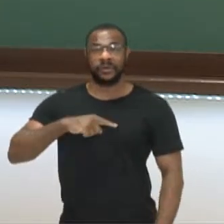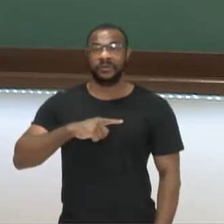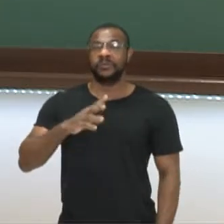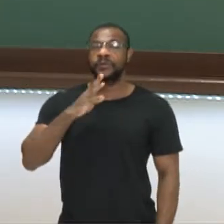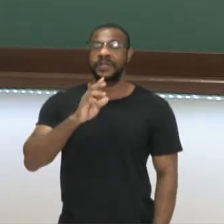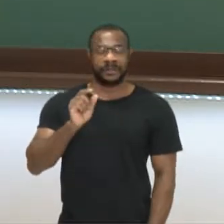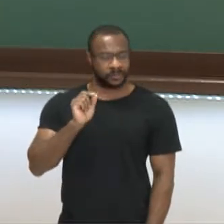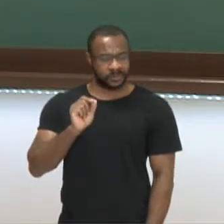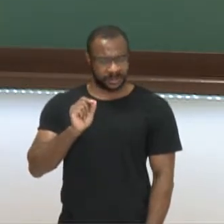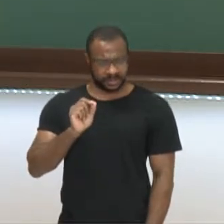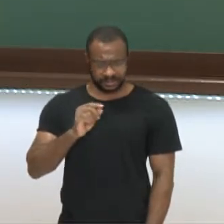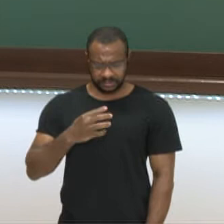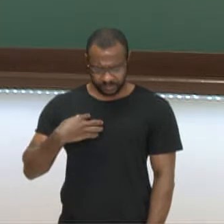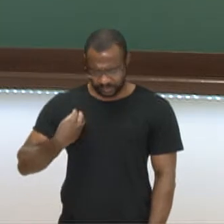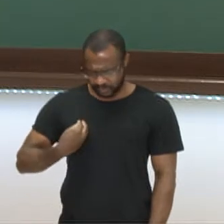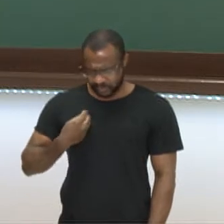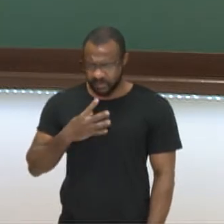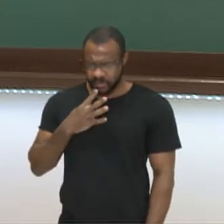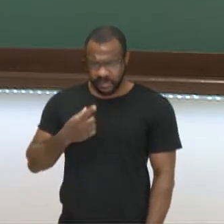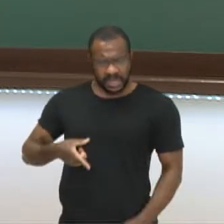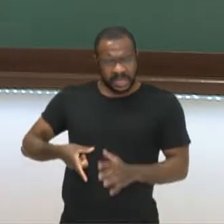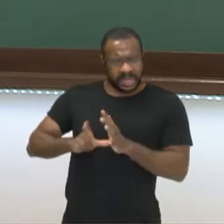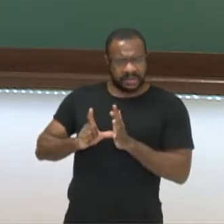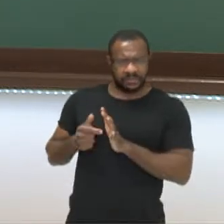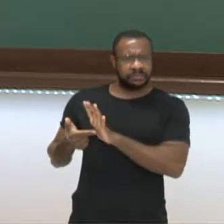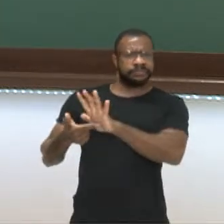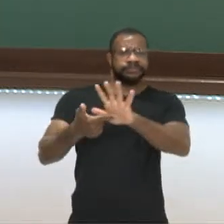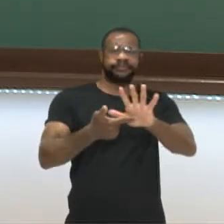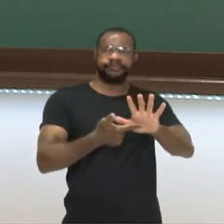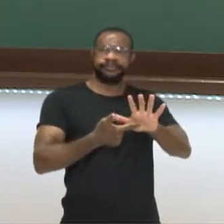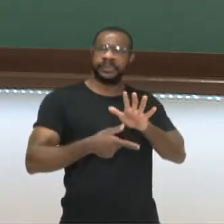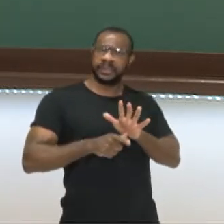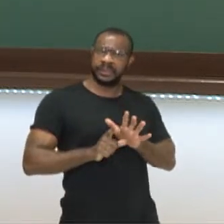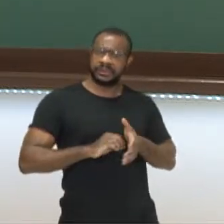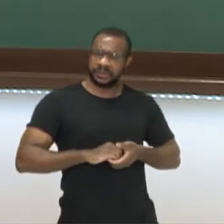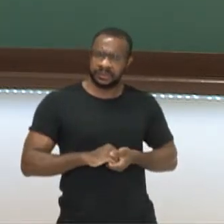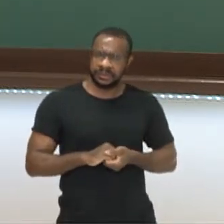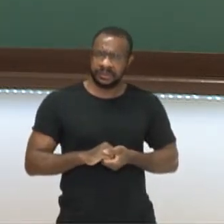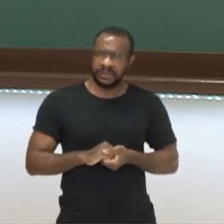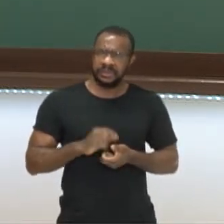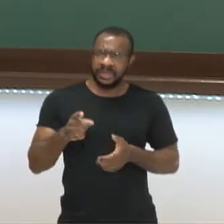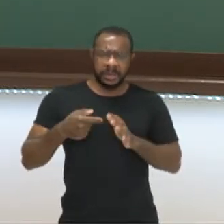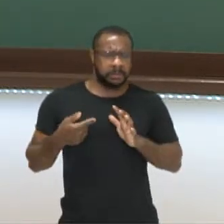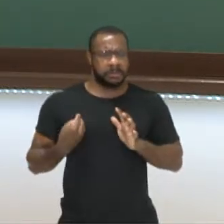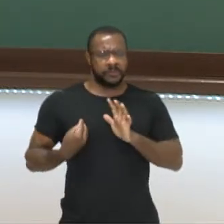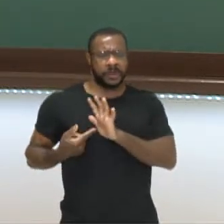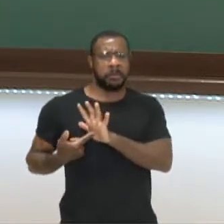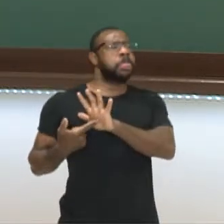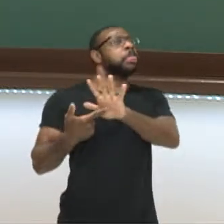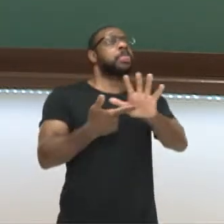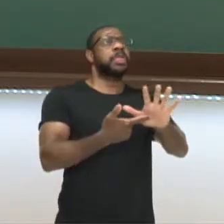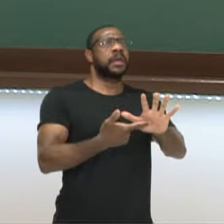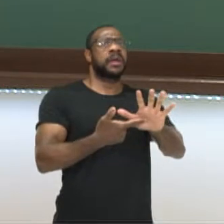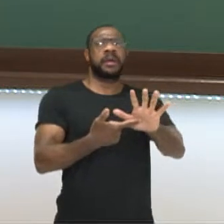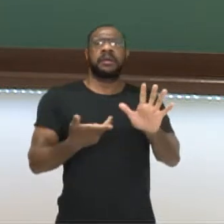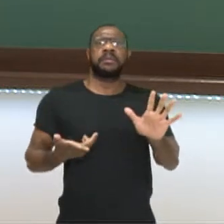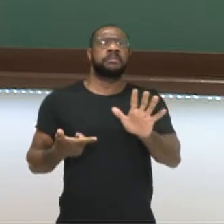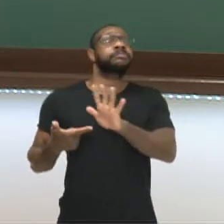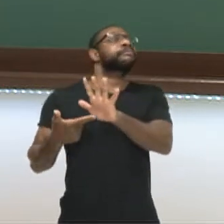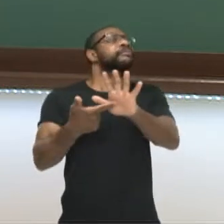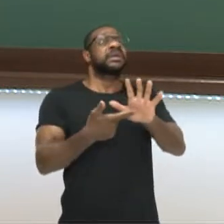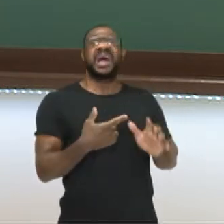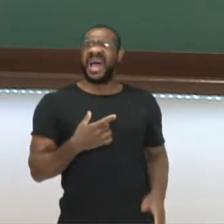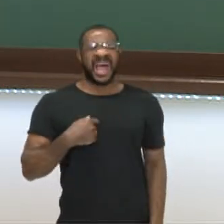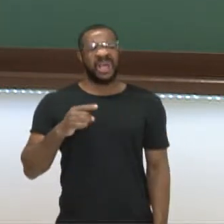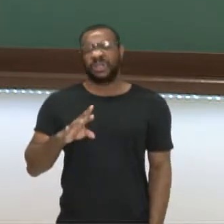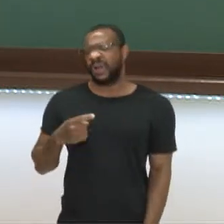conhecemos antes de nos expormos. Porque muitas vezes a gente pensa em se expor ao mundo e você fala, mas eu só vou para a escola,